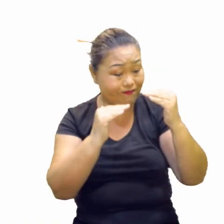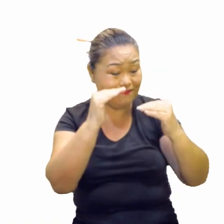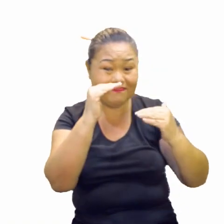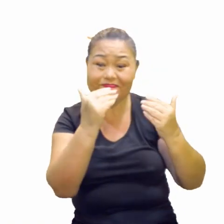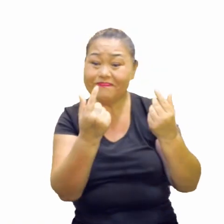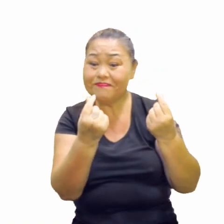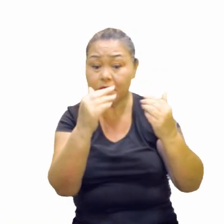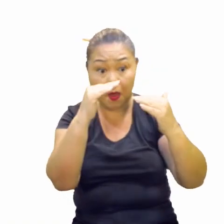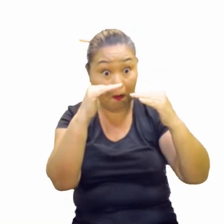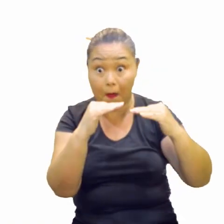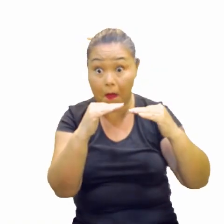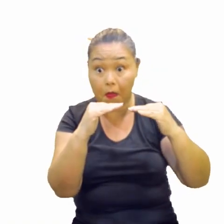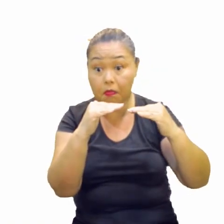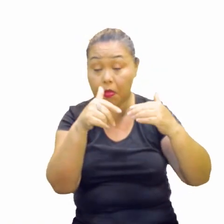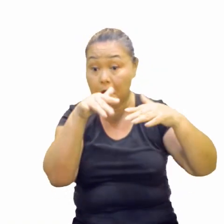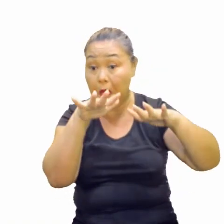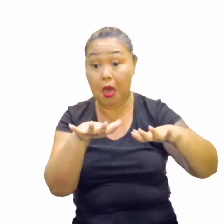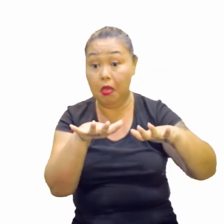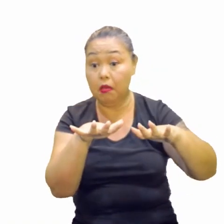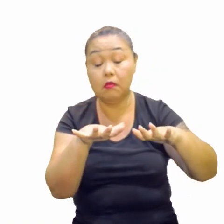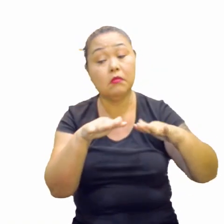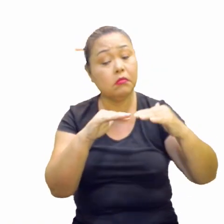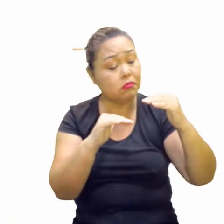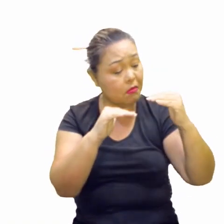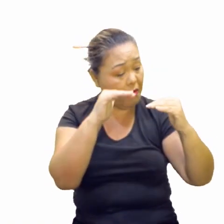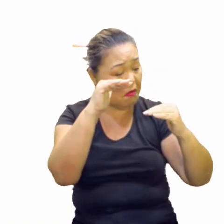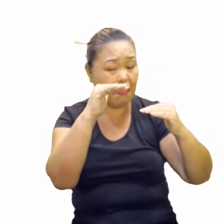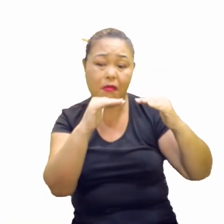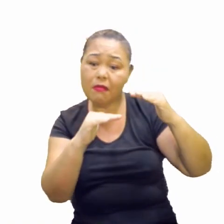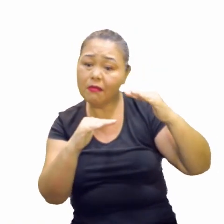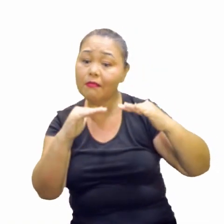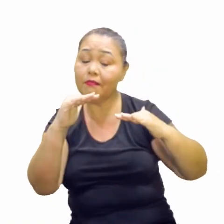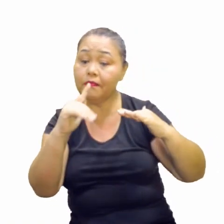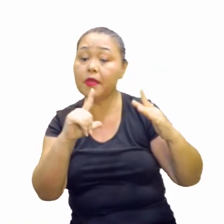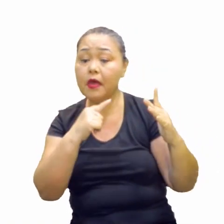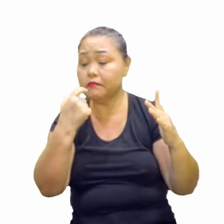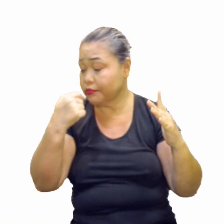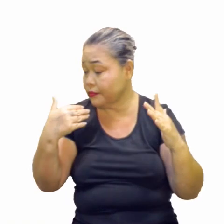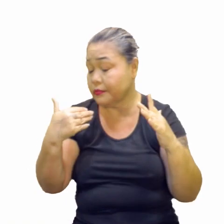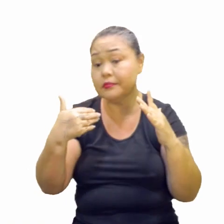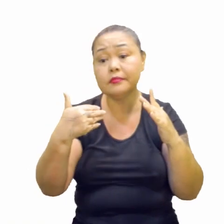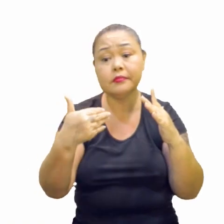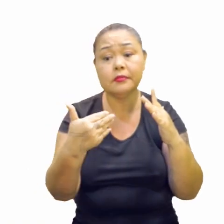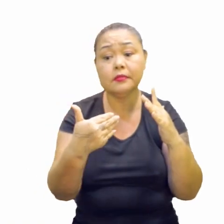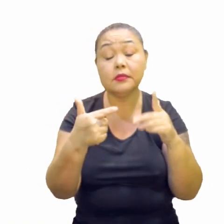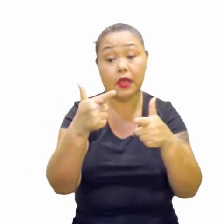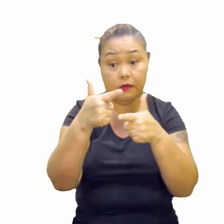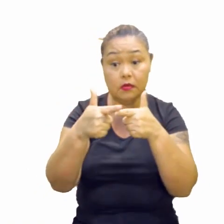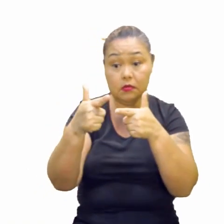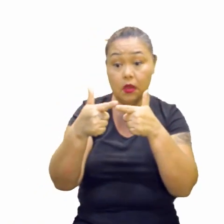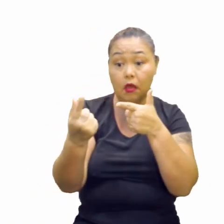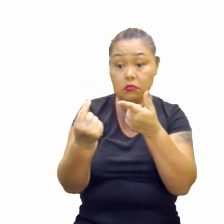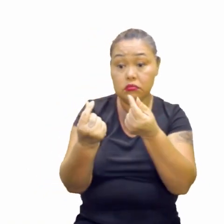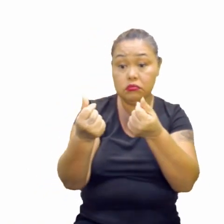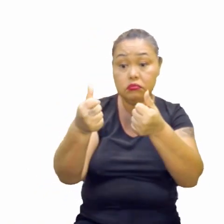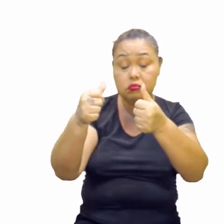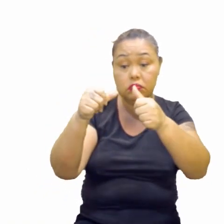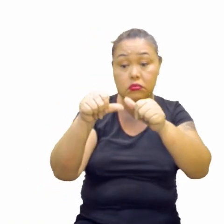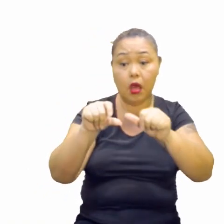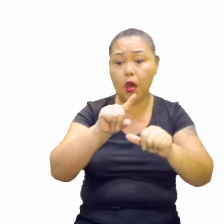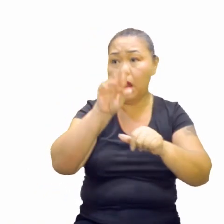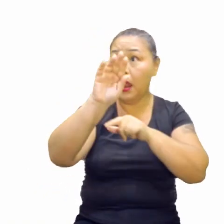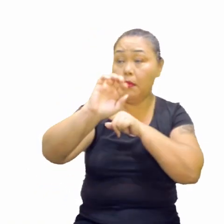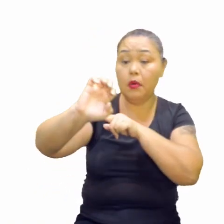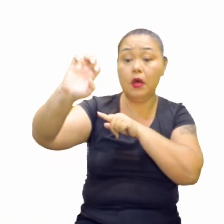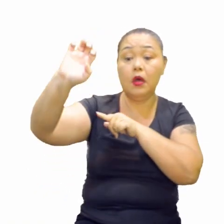Teve recente aí, no mundo, que houve crise lá para a Europa, para a Ásia,